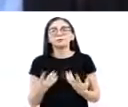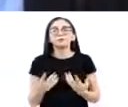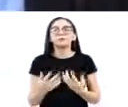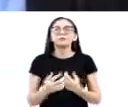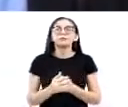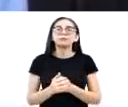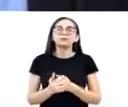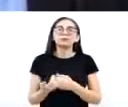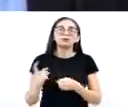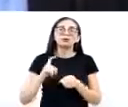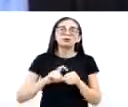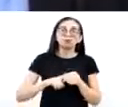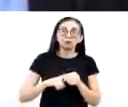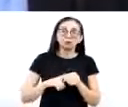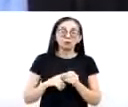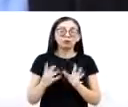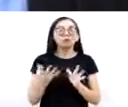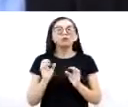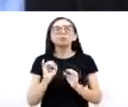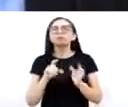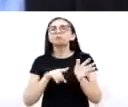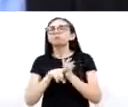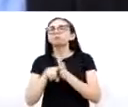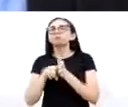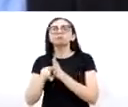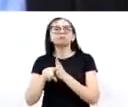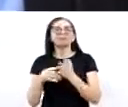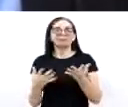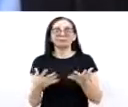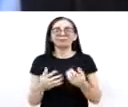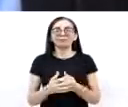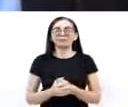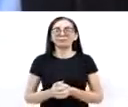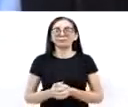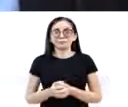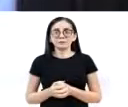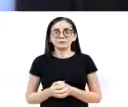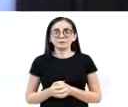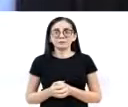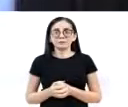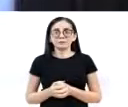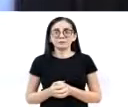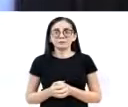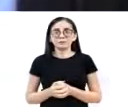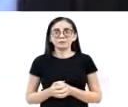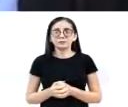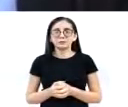temática e logo depois a gente volta com algum questionamento.